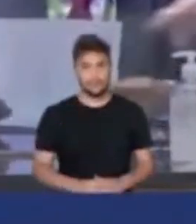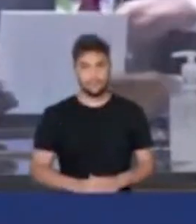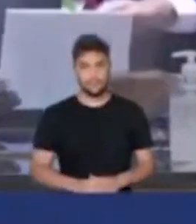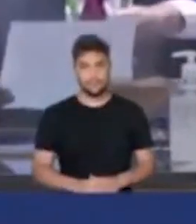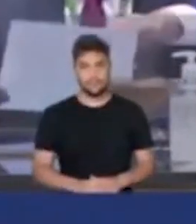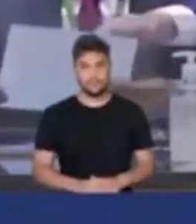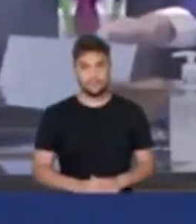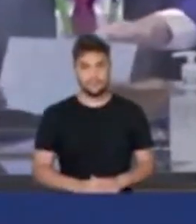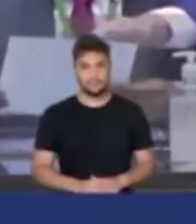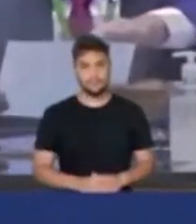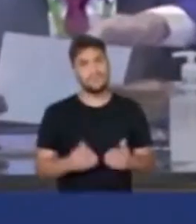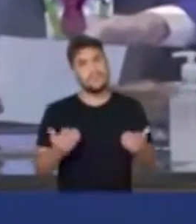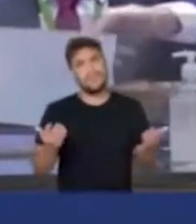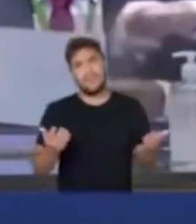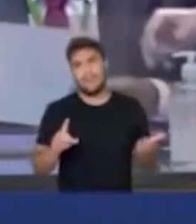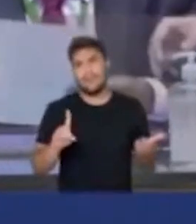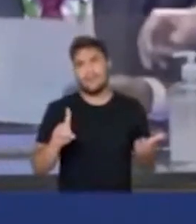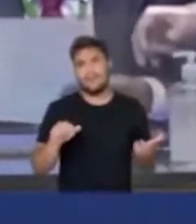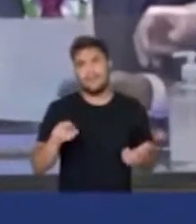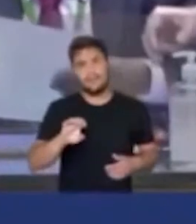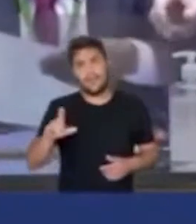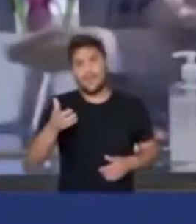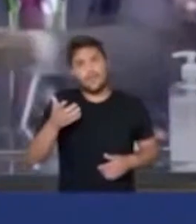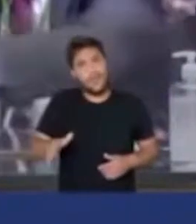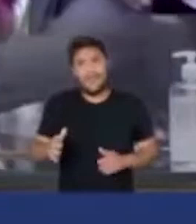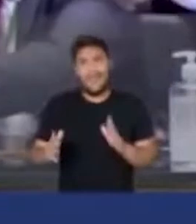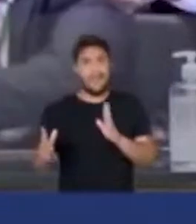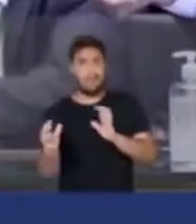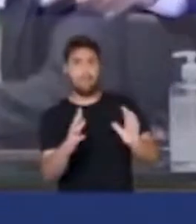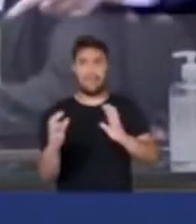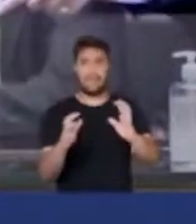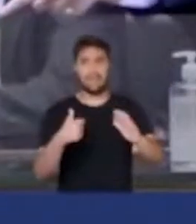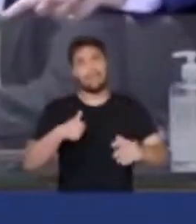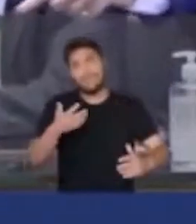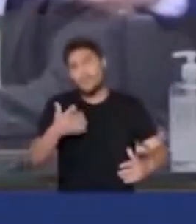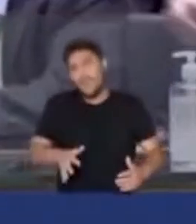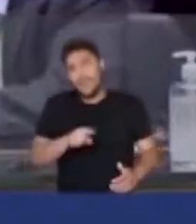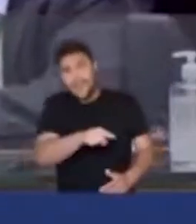Deputado Daniel, eu não vou fazer o carnaval que o deputado Glauber está querendo, não.